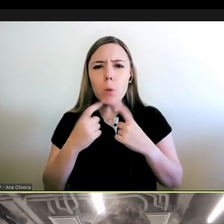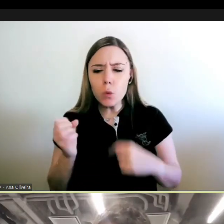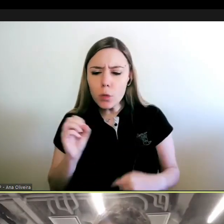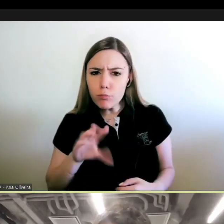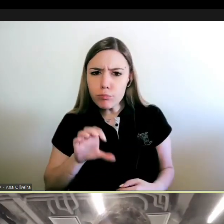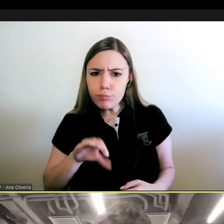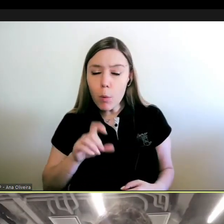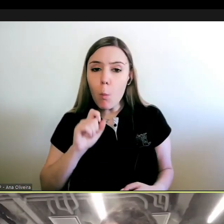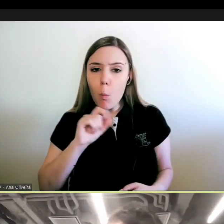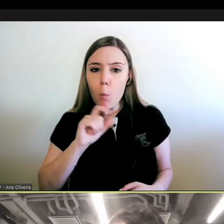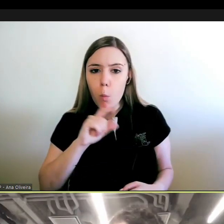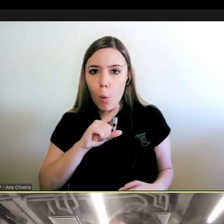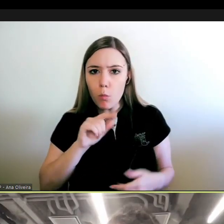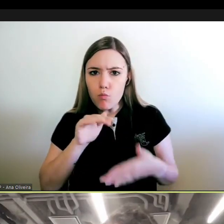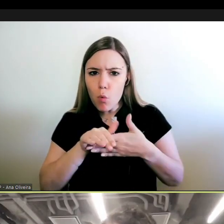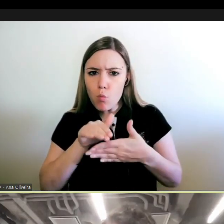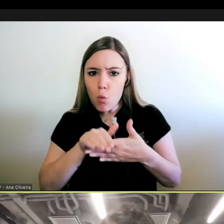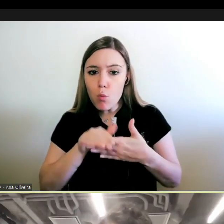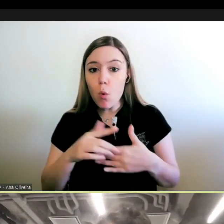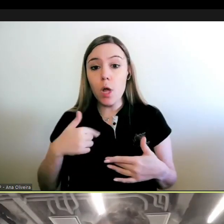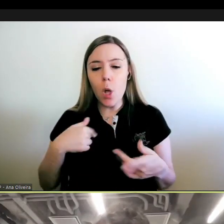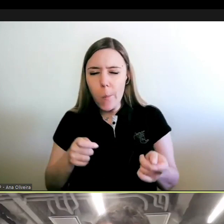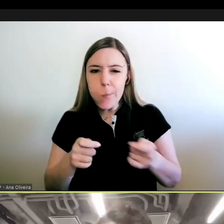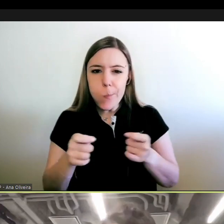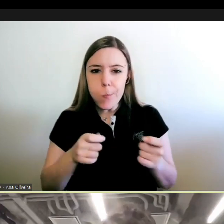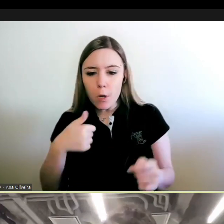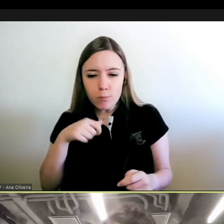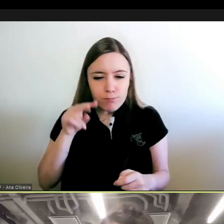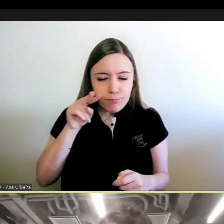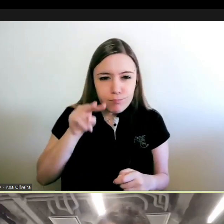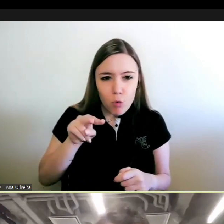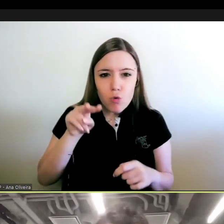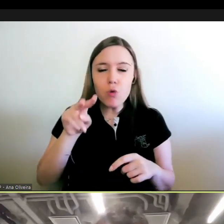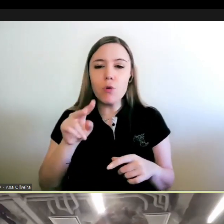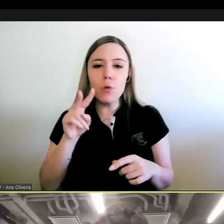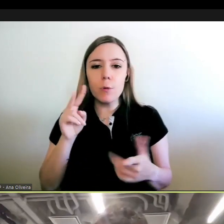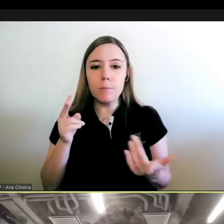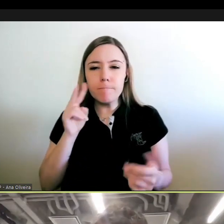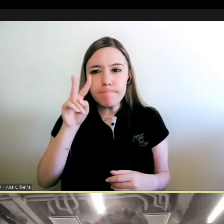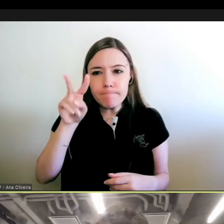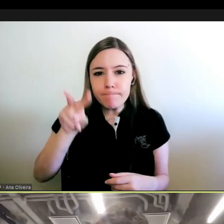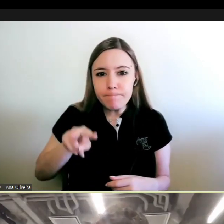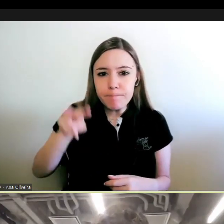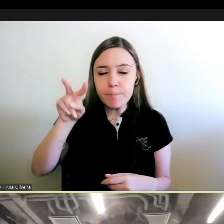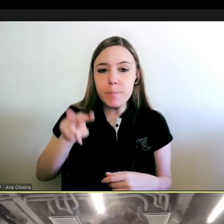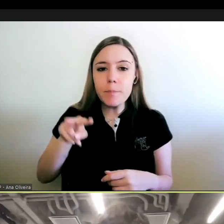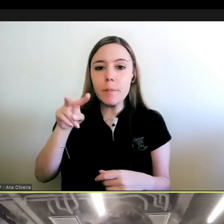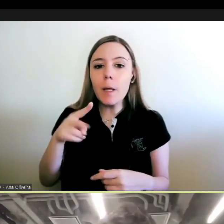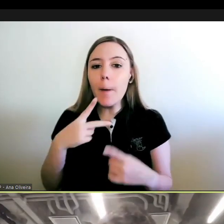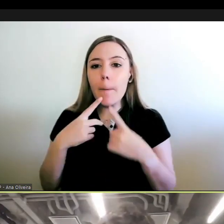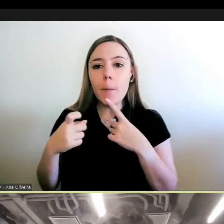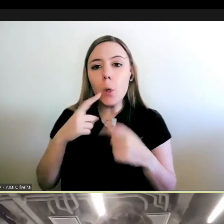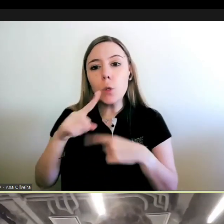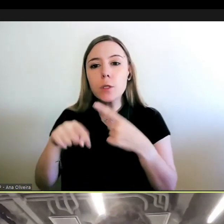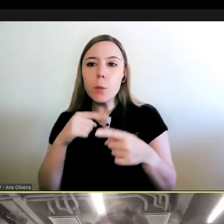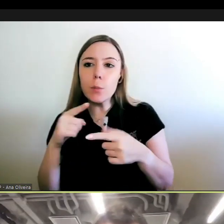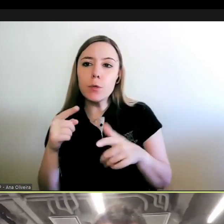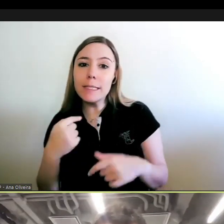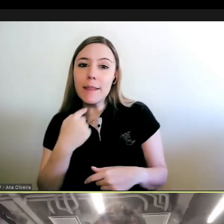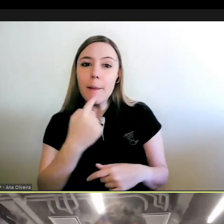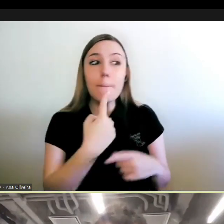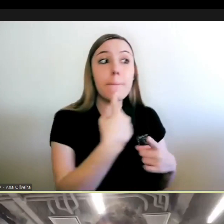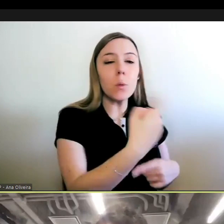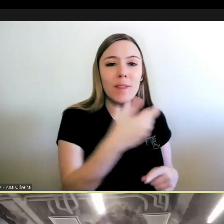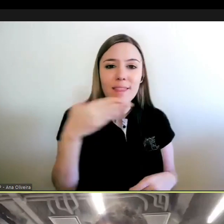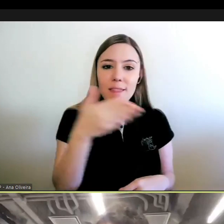moderador, terei a incumbência de ir passando as perguntas que vão deixando por escrito às nossas convidadas, para que